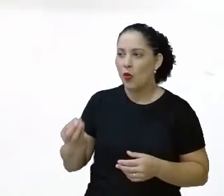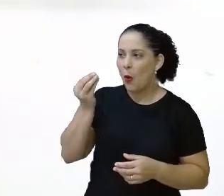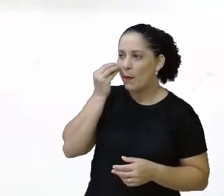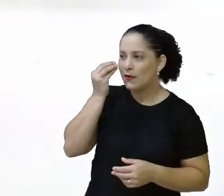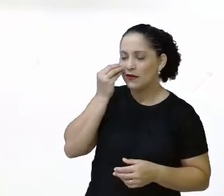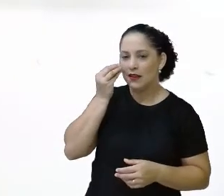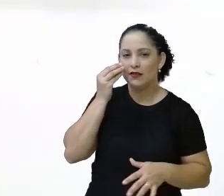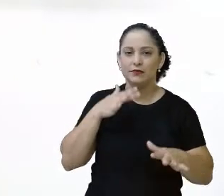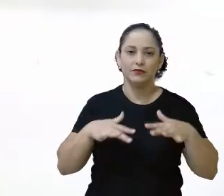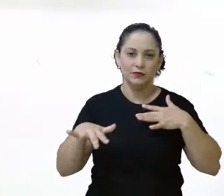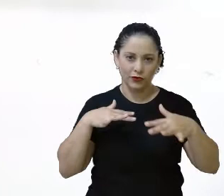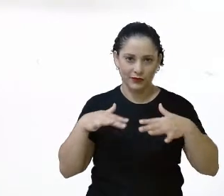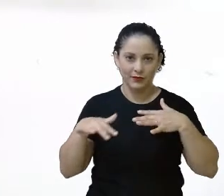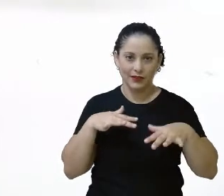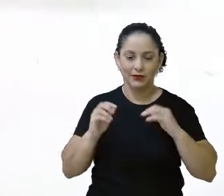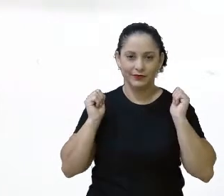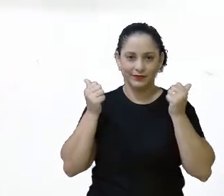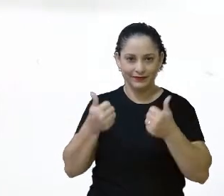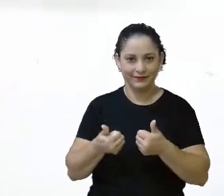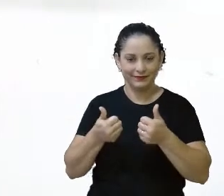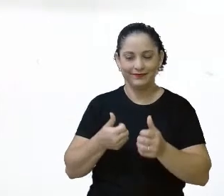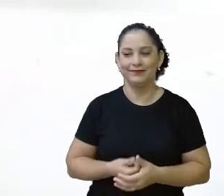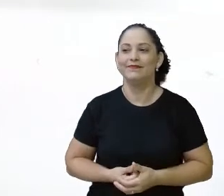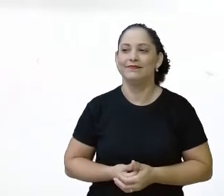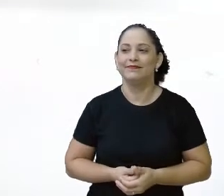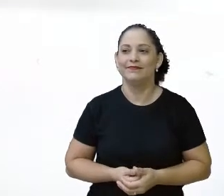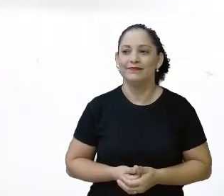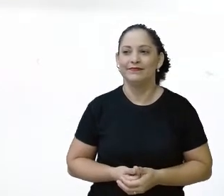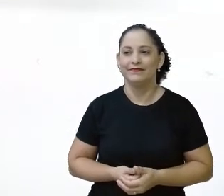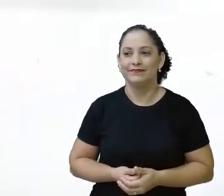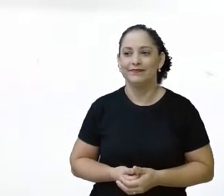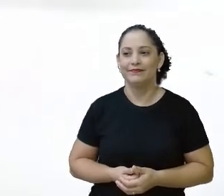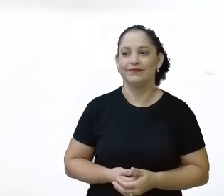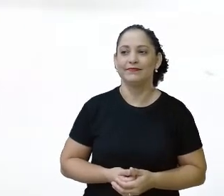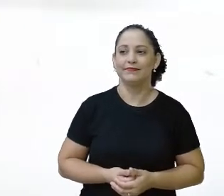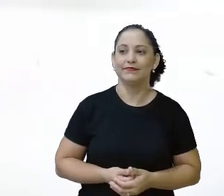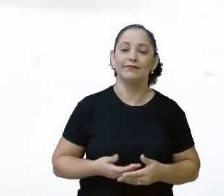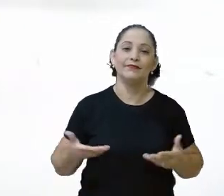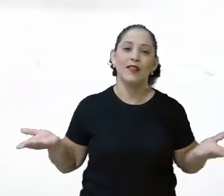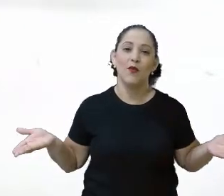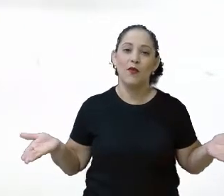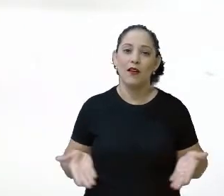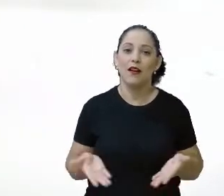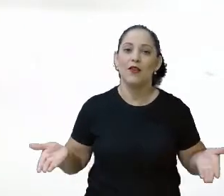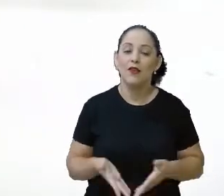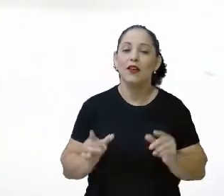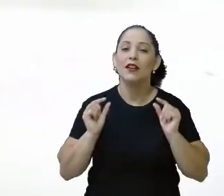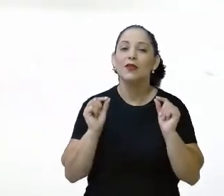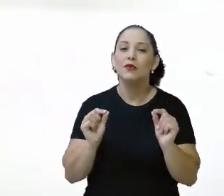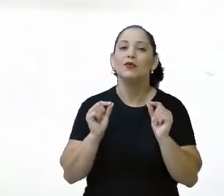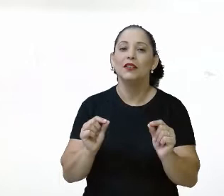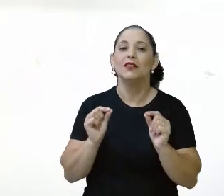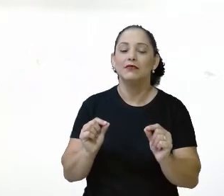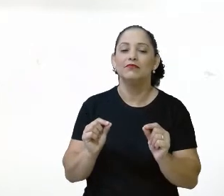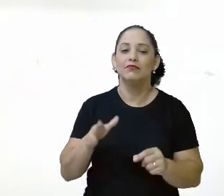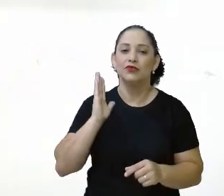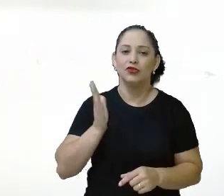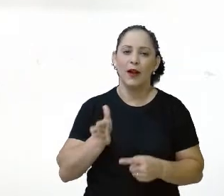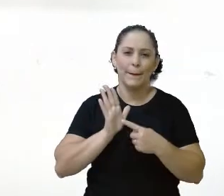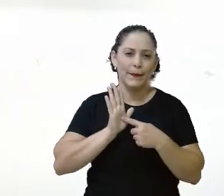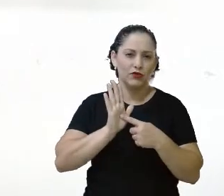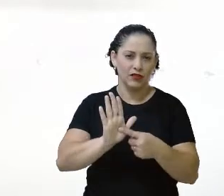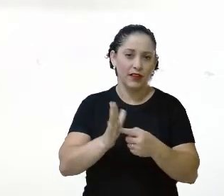manifestação. Ok, gente? O frevo. Então, é é isso, não é? Eu já mostrei para